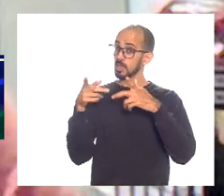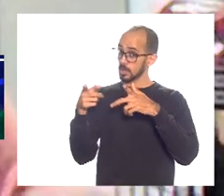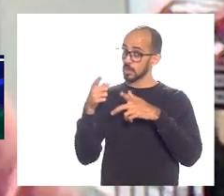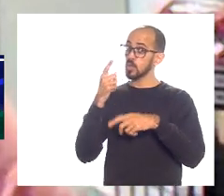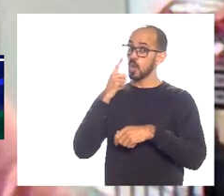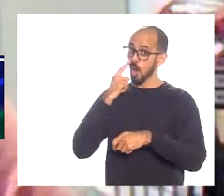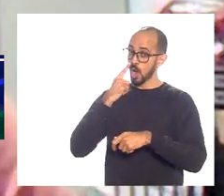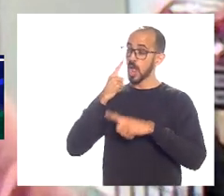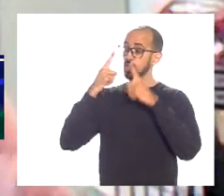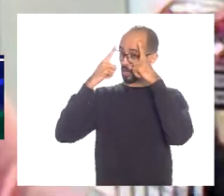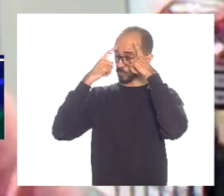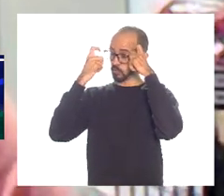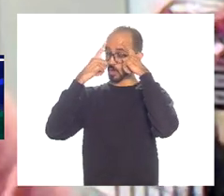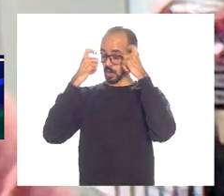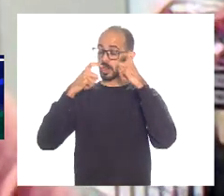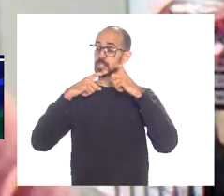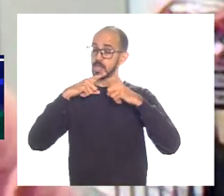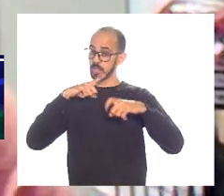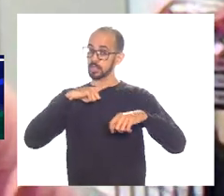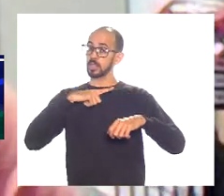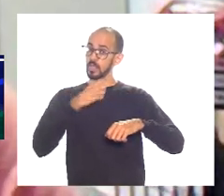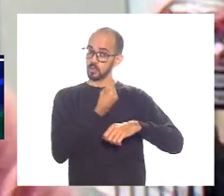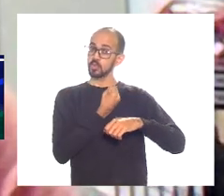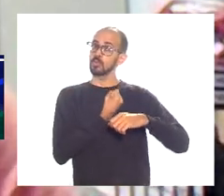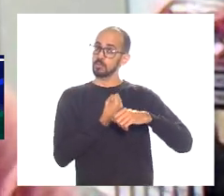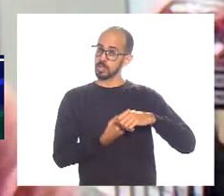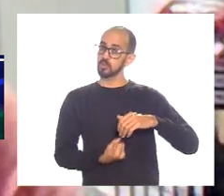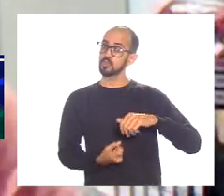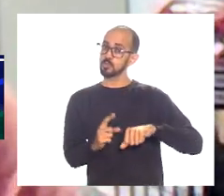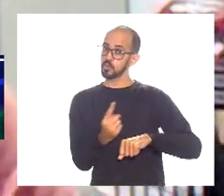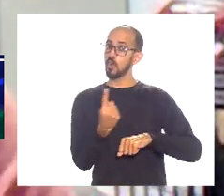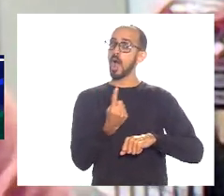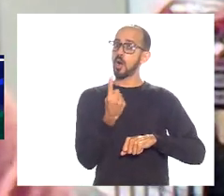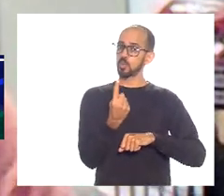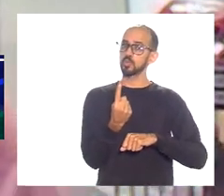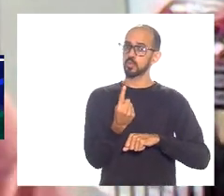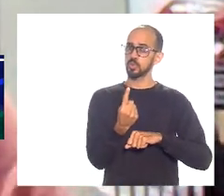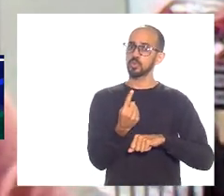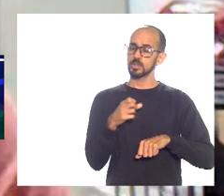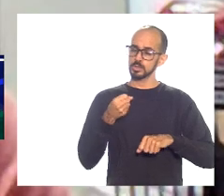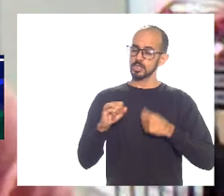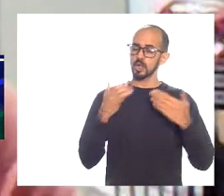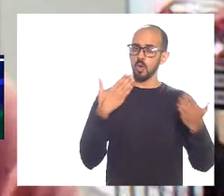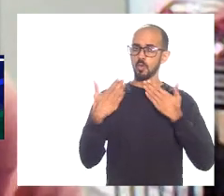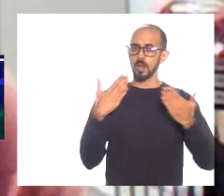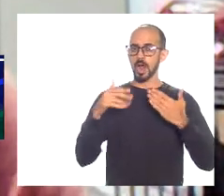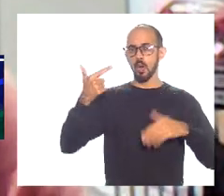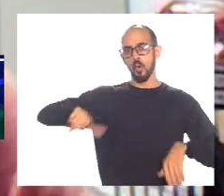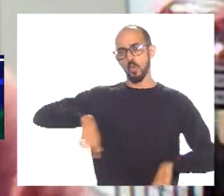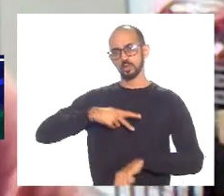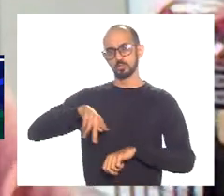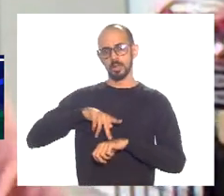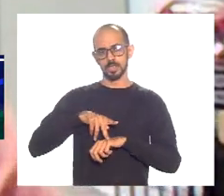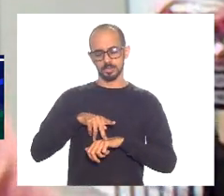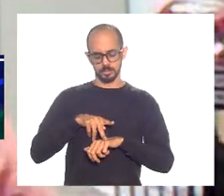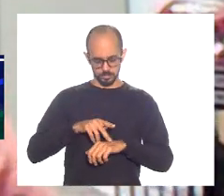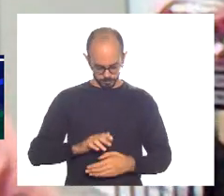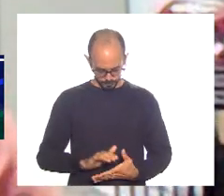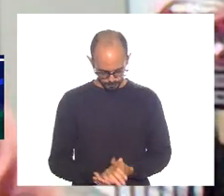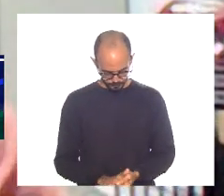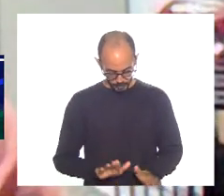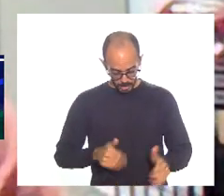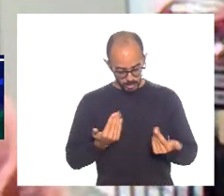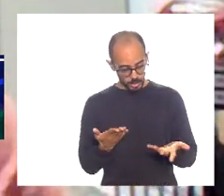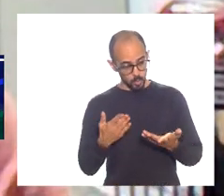tem patamares bastante altos, se comparáveis com diversos outros países do mundo. Então, o